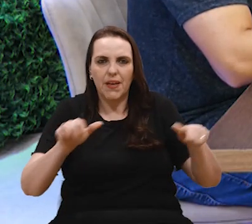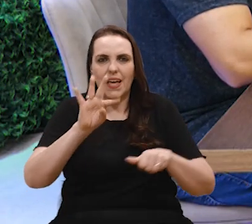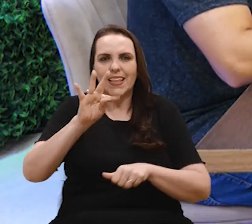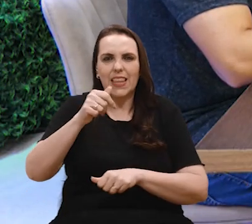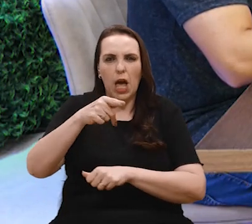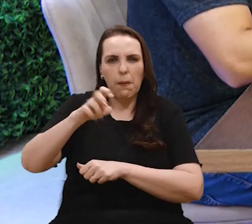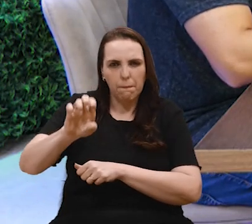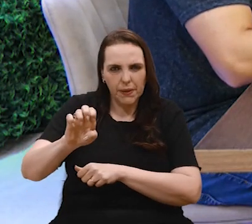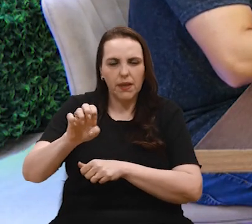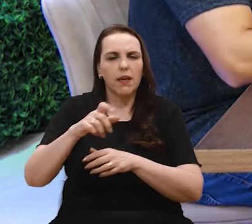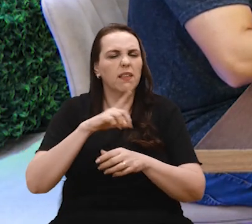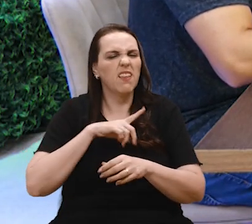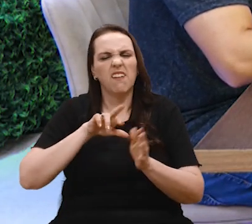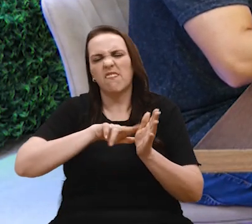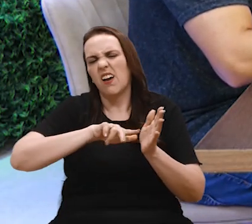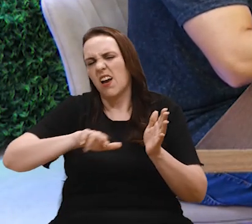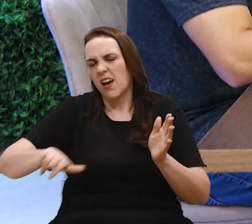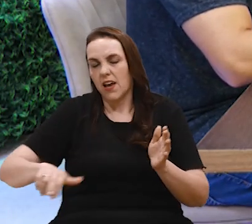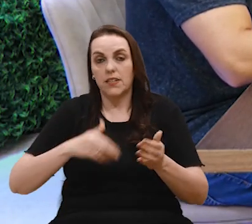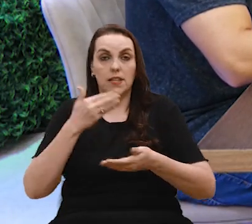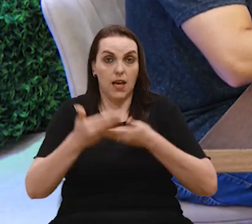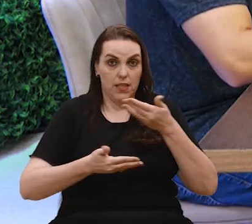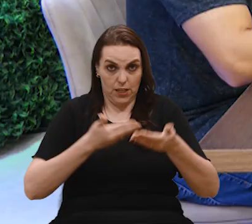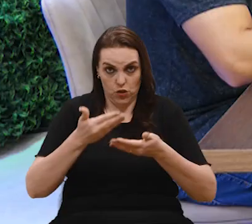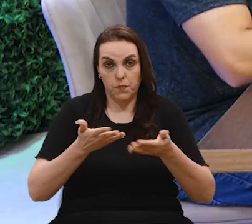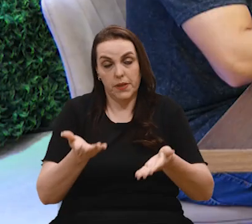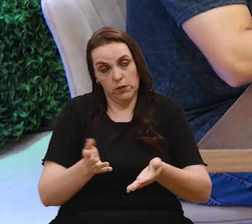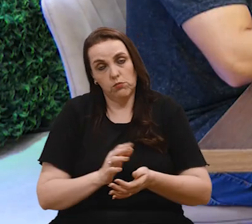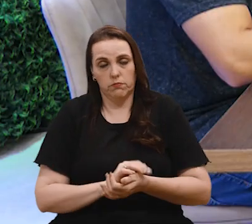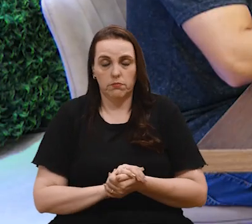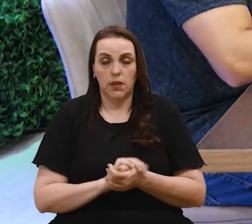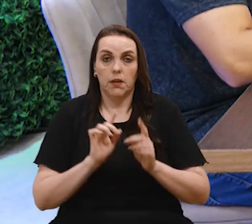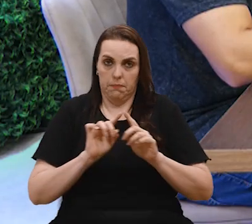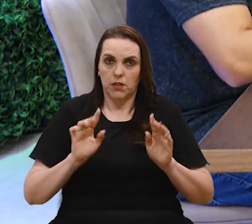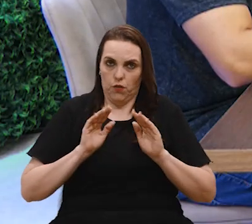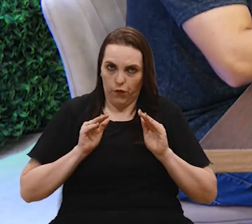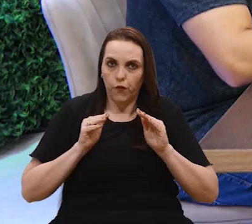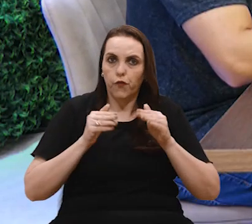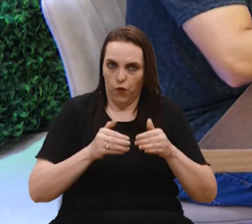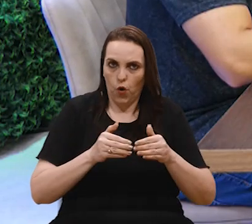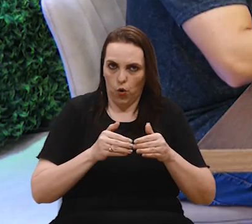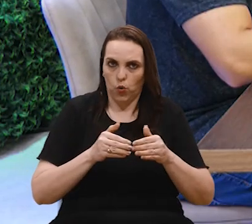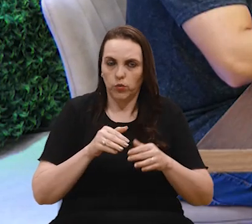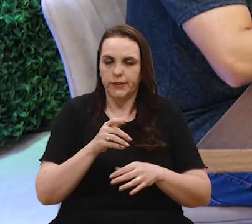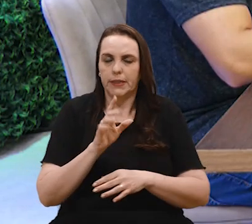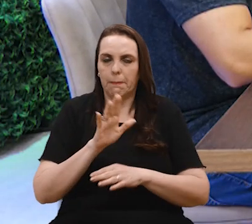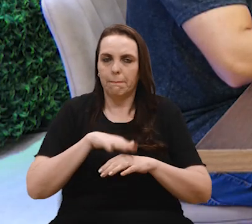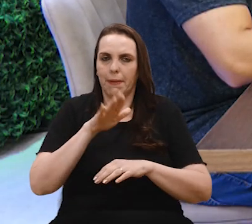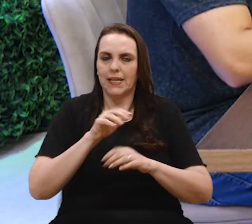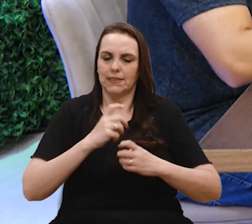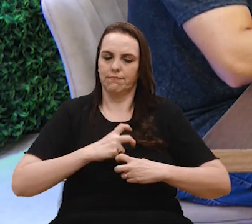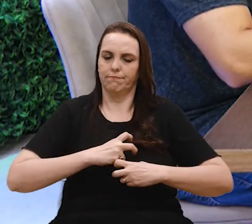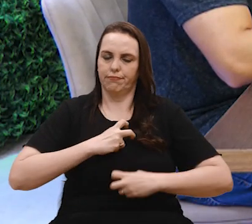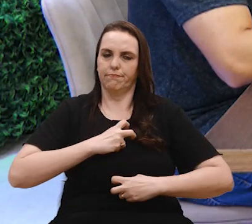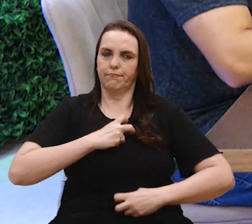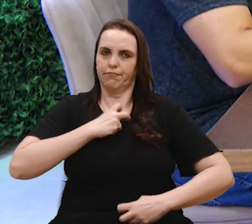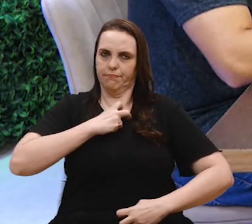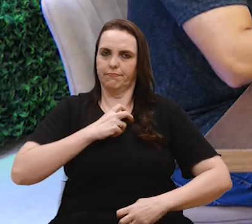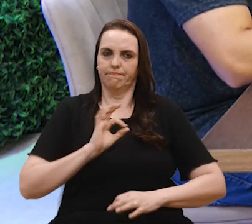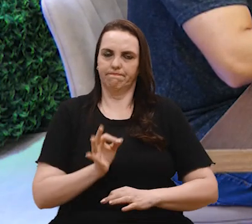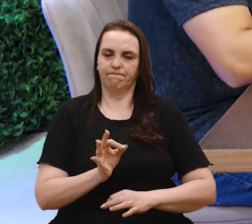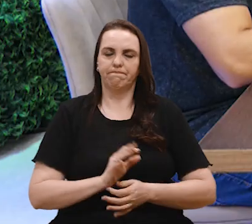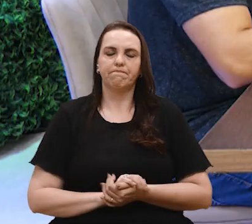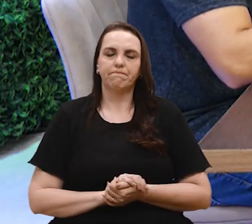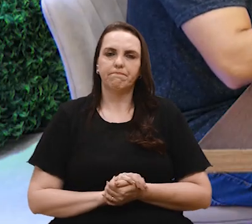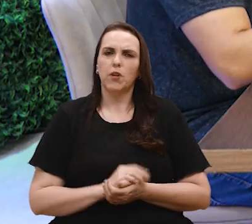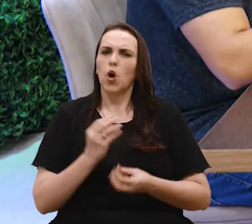bandagem elástica. Então, tem várias coisas que são feitas durante a consulta. Mas a gente foca muito ali em questão do alinhamento